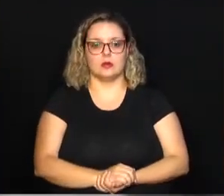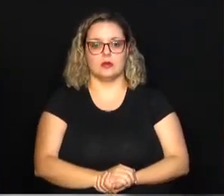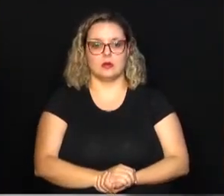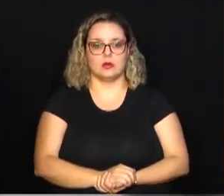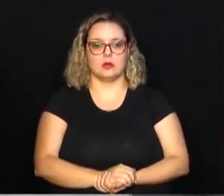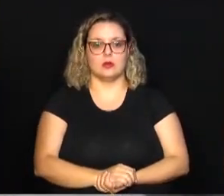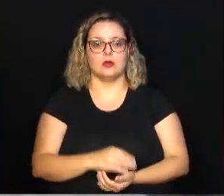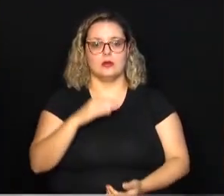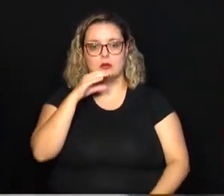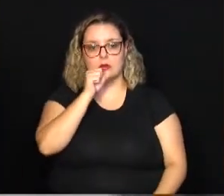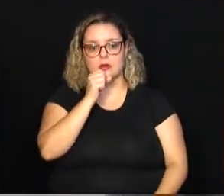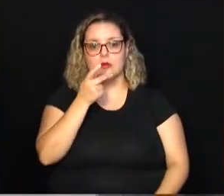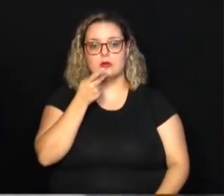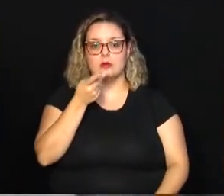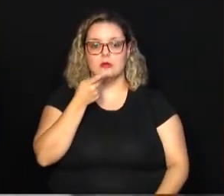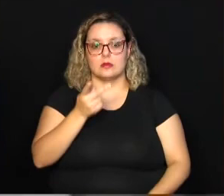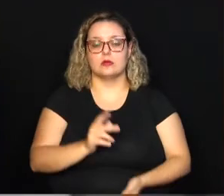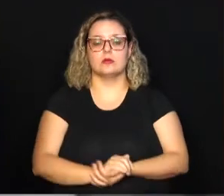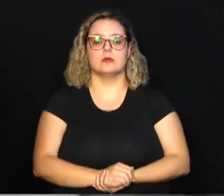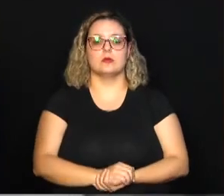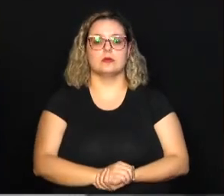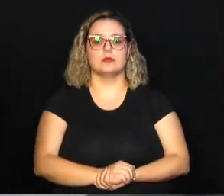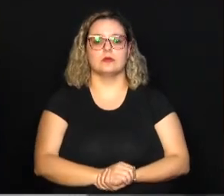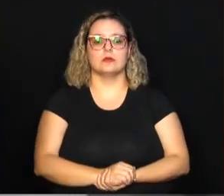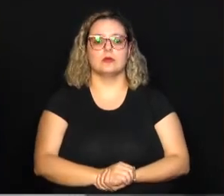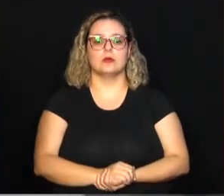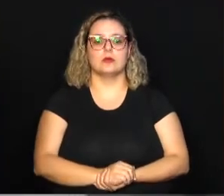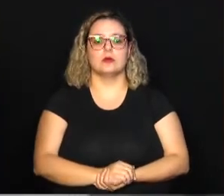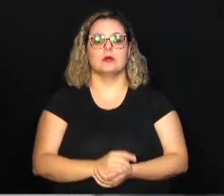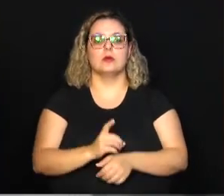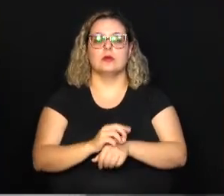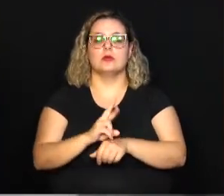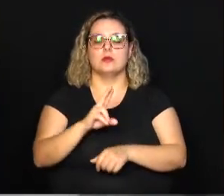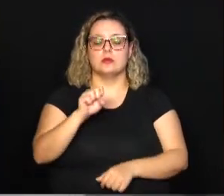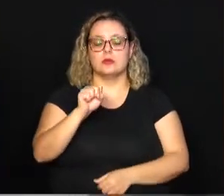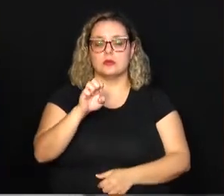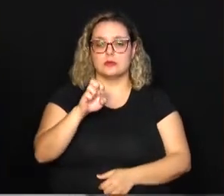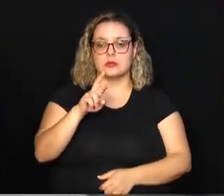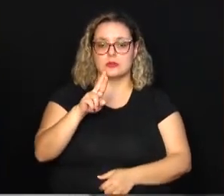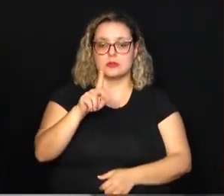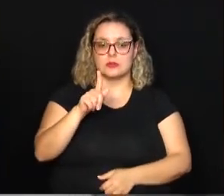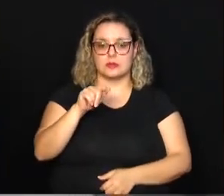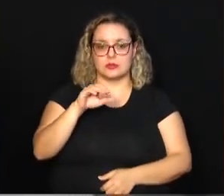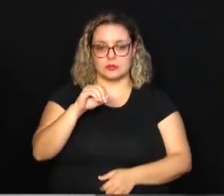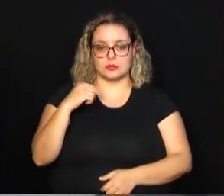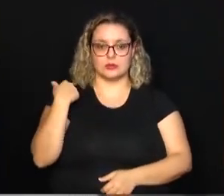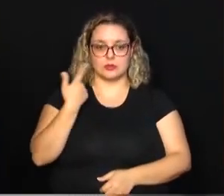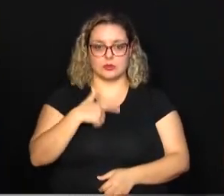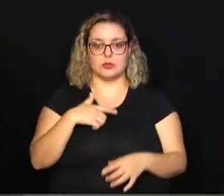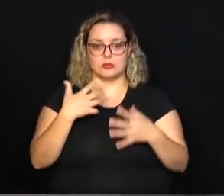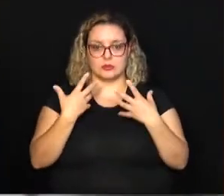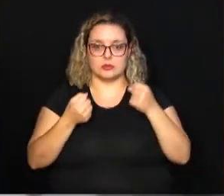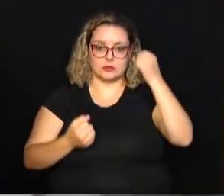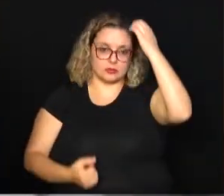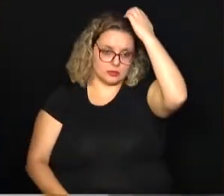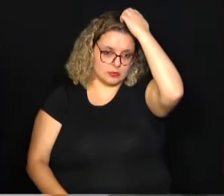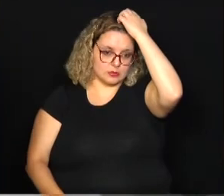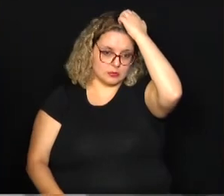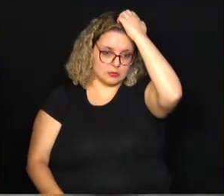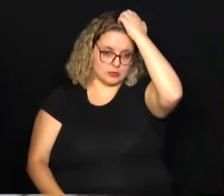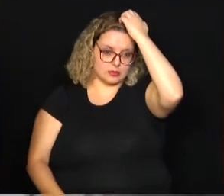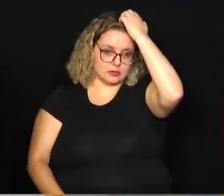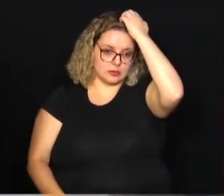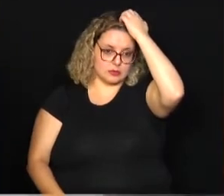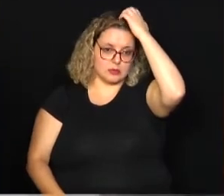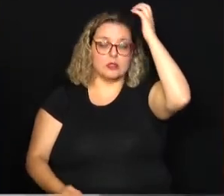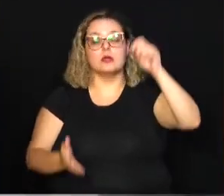Rápido o comentário também. Doutor Sérgio, nós recebemos aqui... Bom, antes de eu fazer a pergunta do doutor